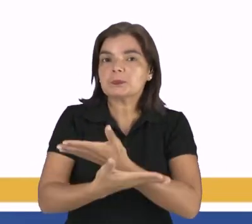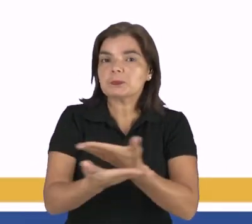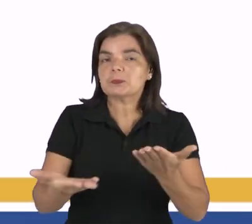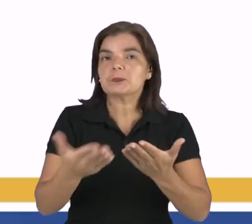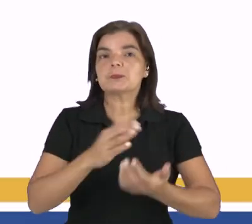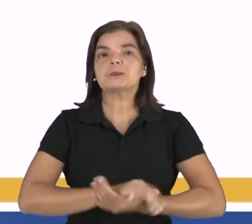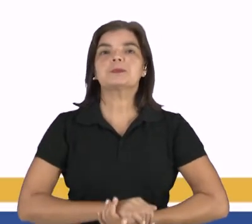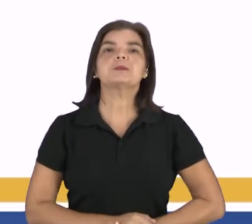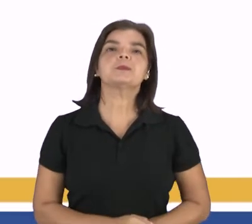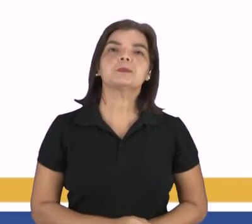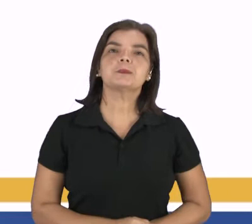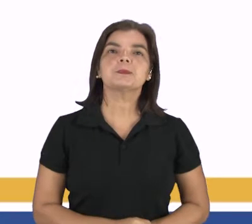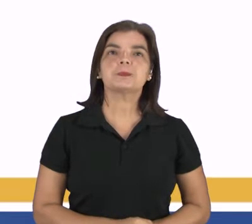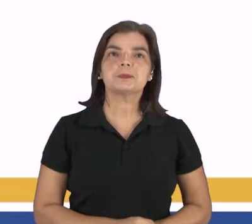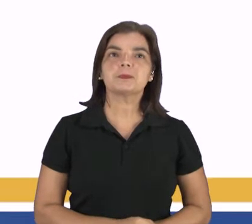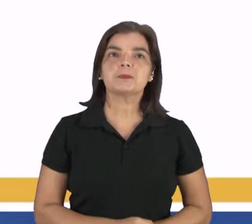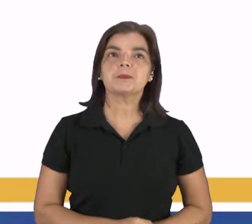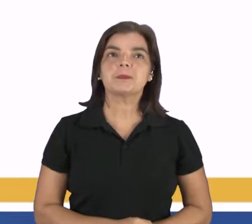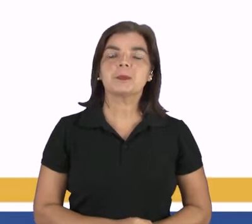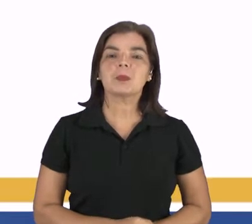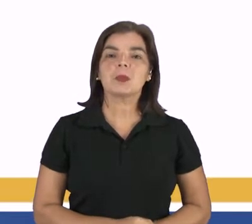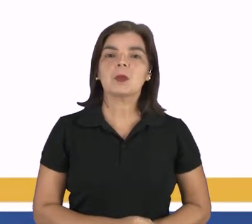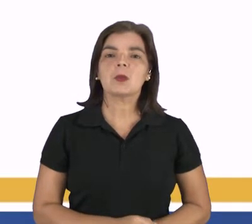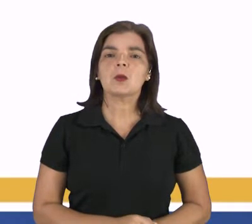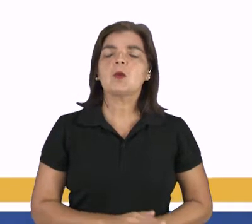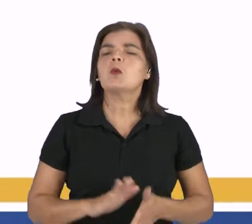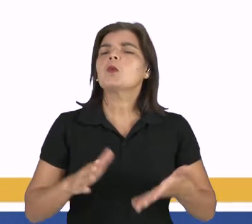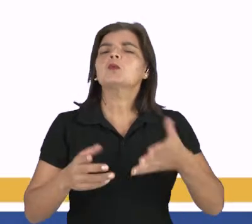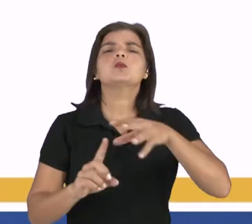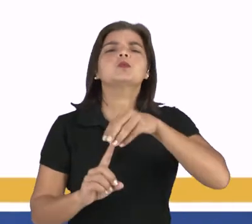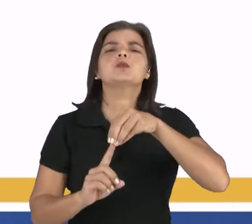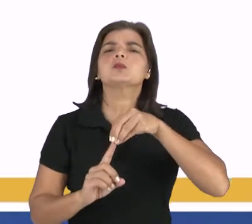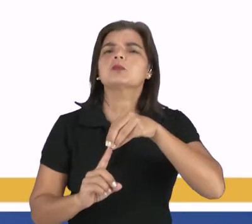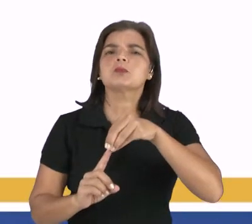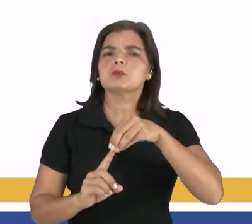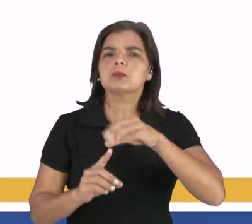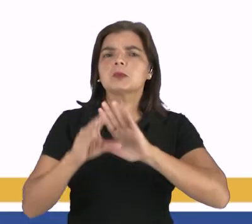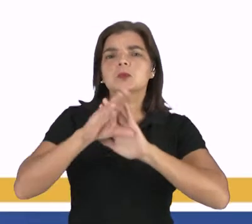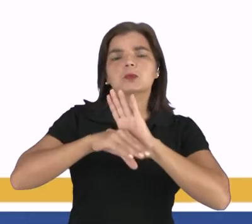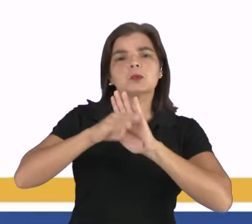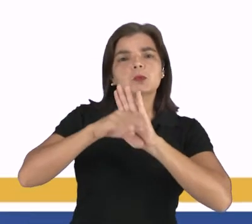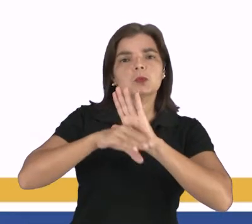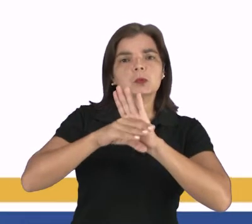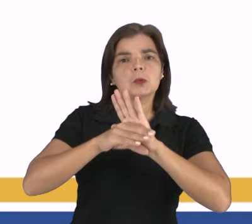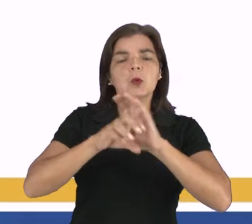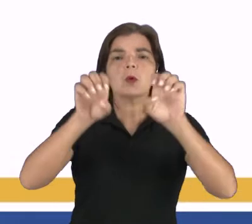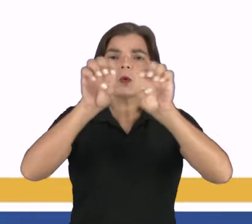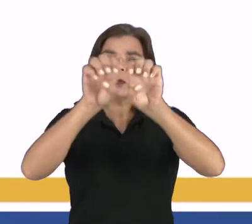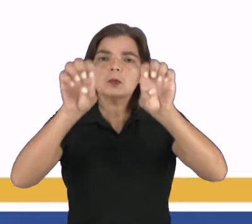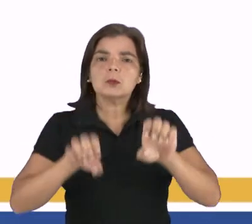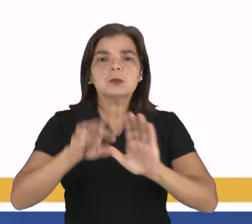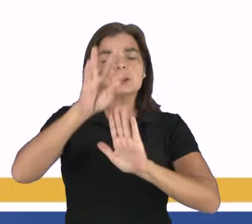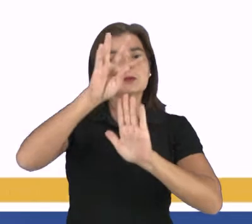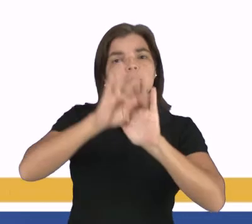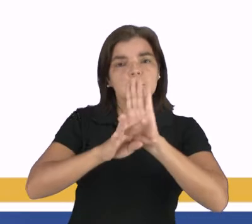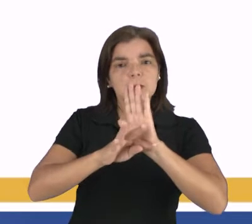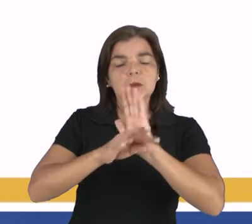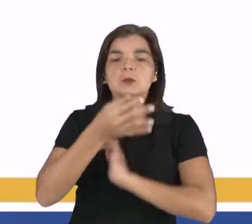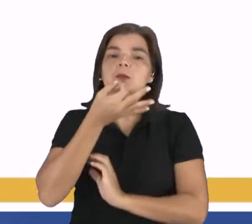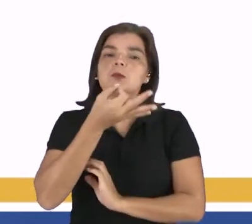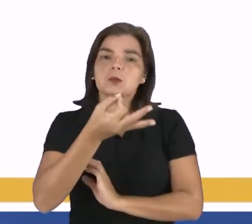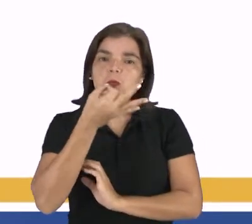vocês hoje, ok? Então, vamos lá. Qual o objetivo, conteúdo e estrutura de um texto de